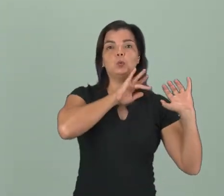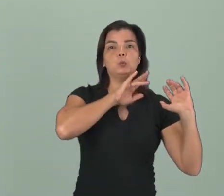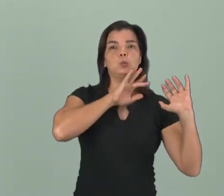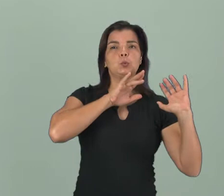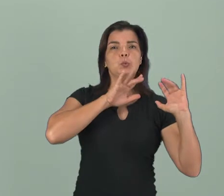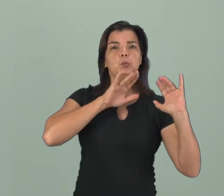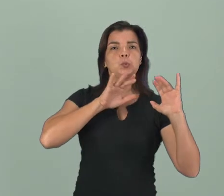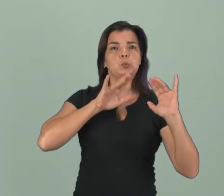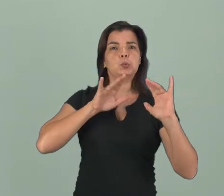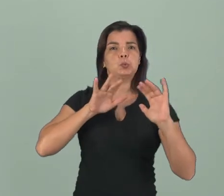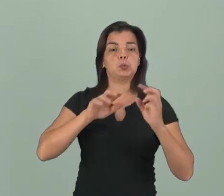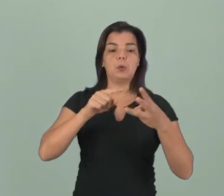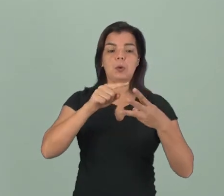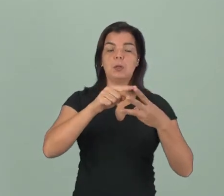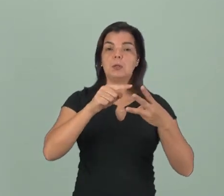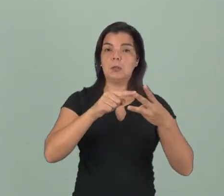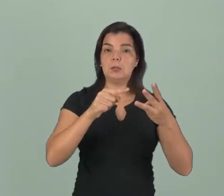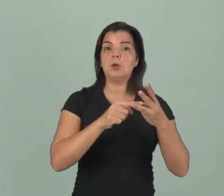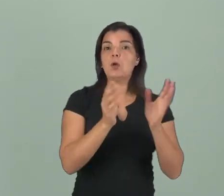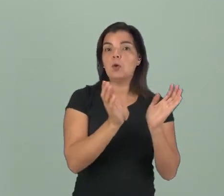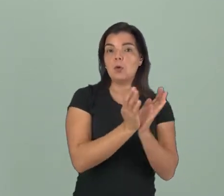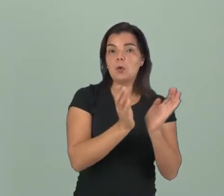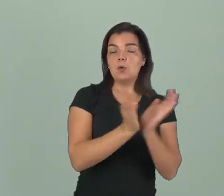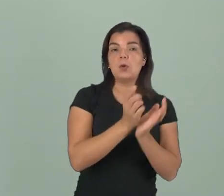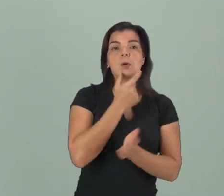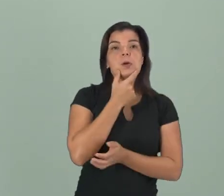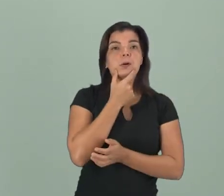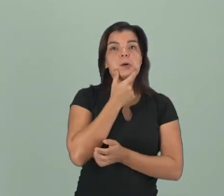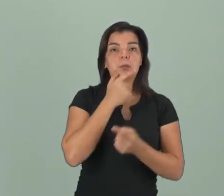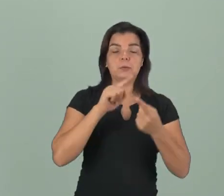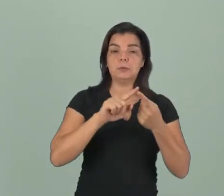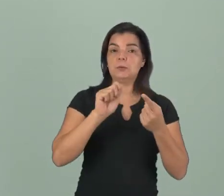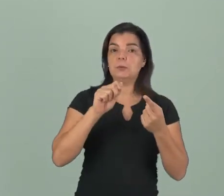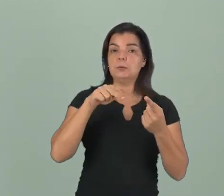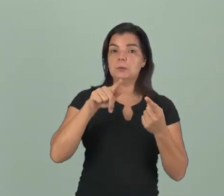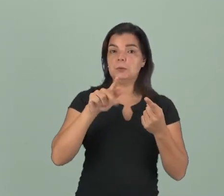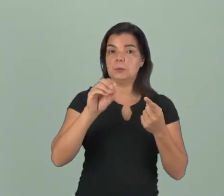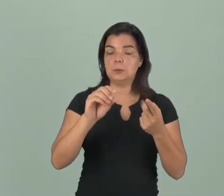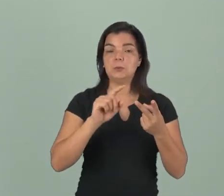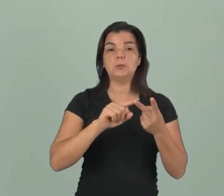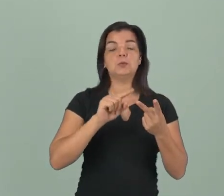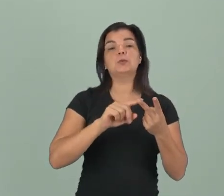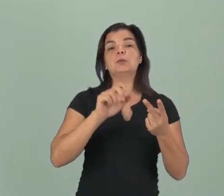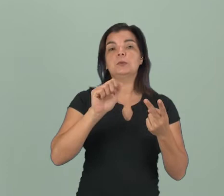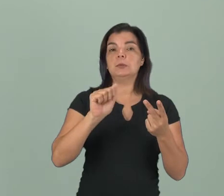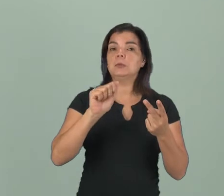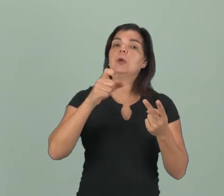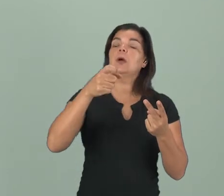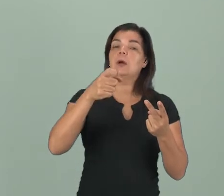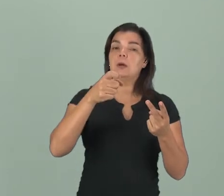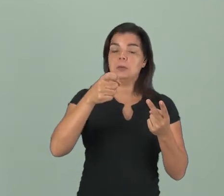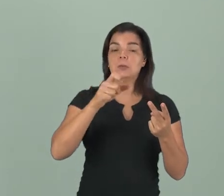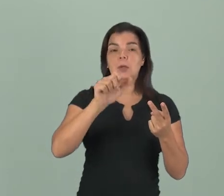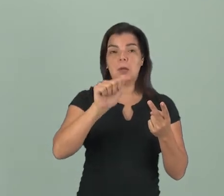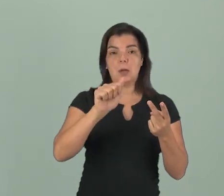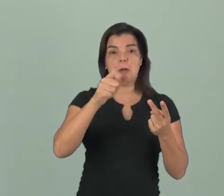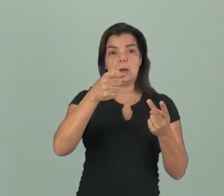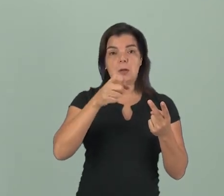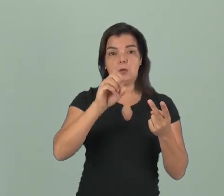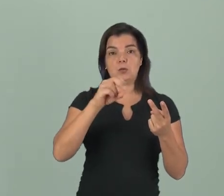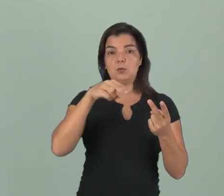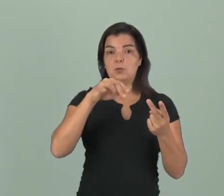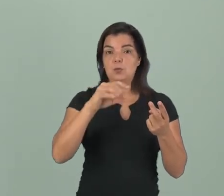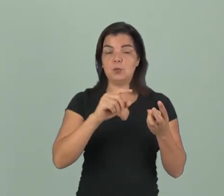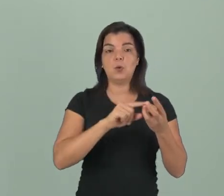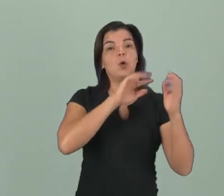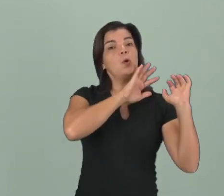das três tribos germânicas que eram os ângulos os saxões e jutos conhecidos como anglo-saxões ou